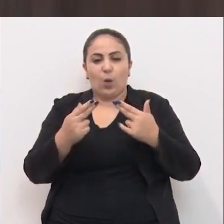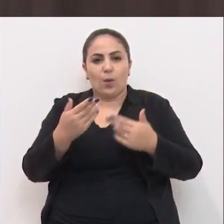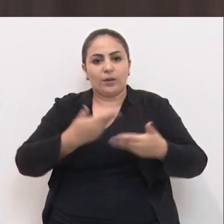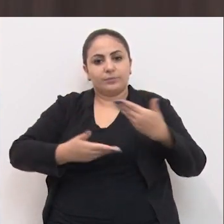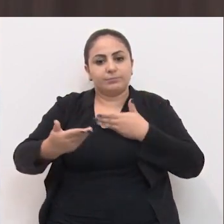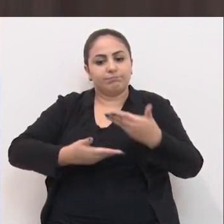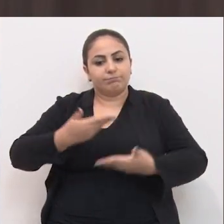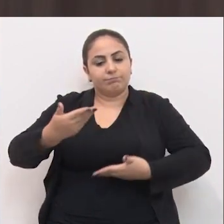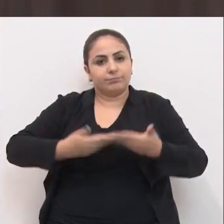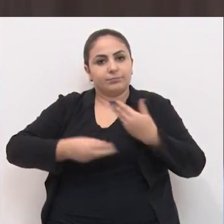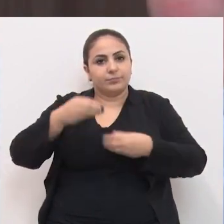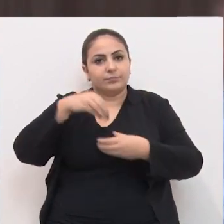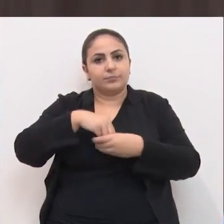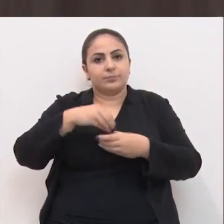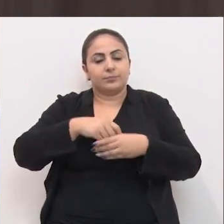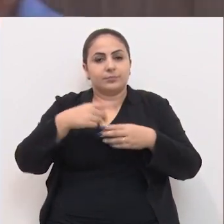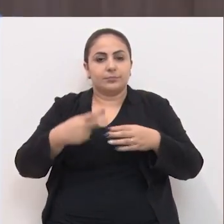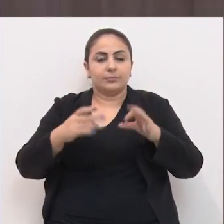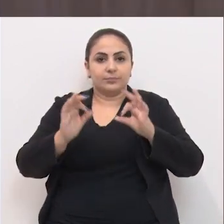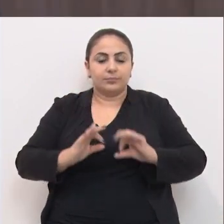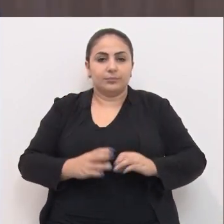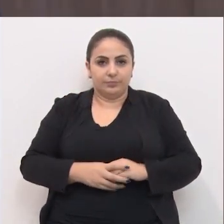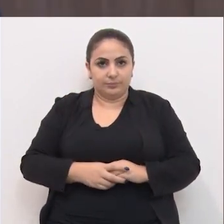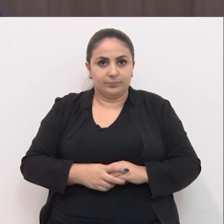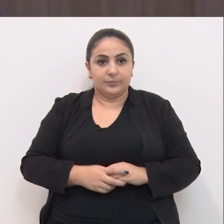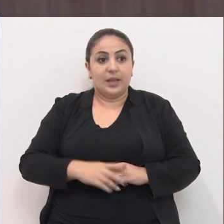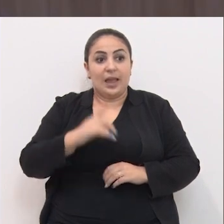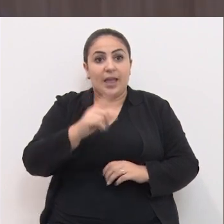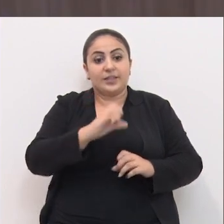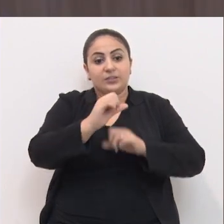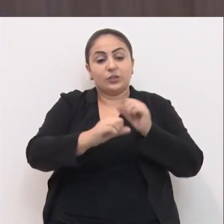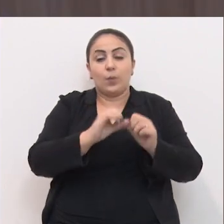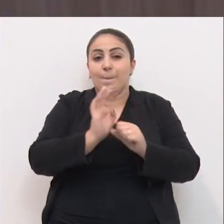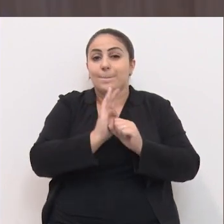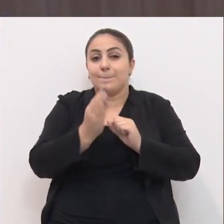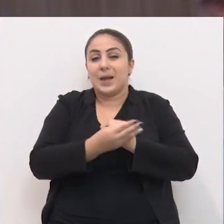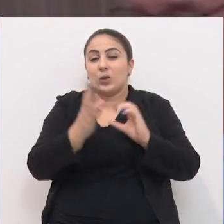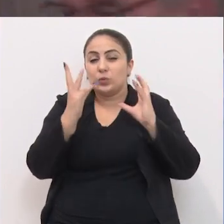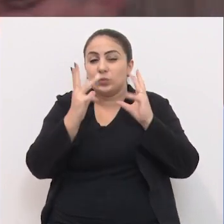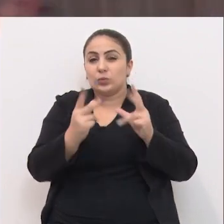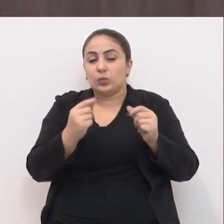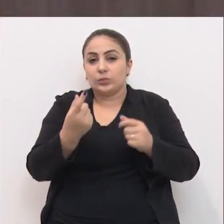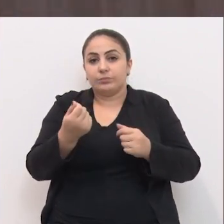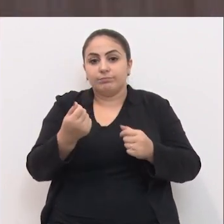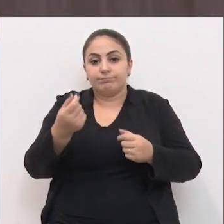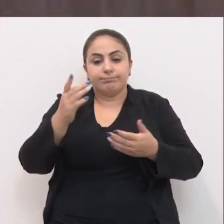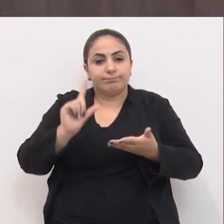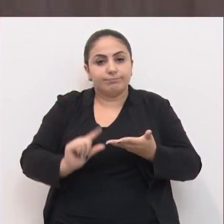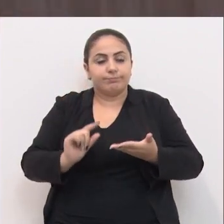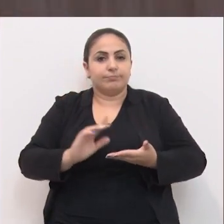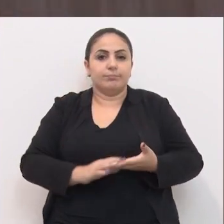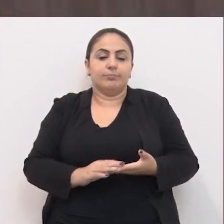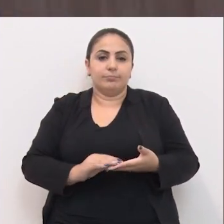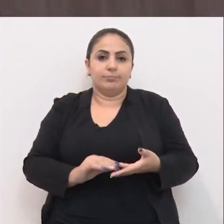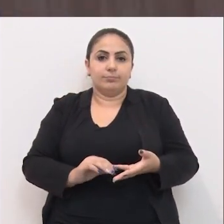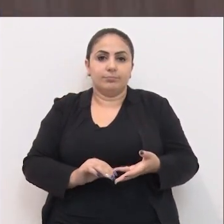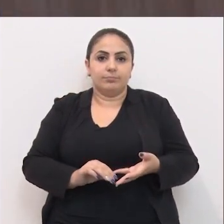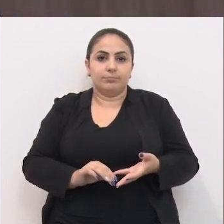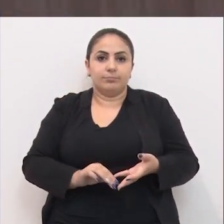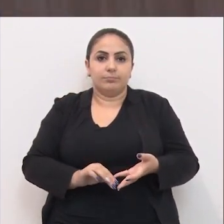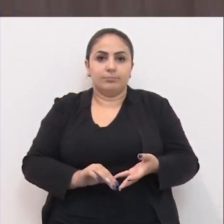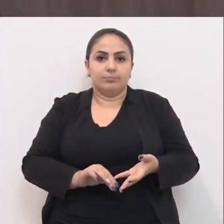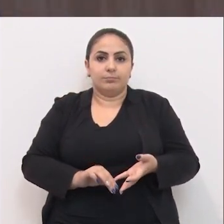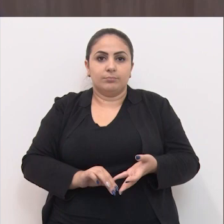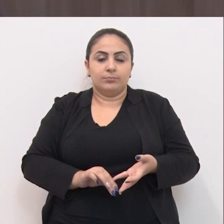inscritas lá na Secretaria de Habitação, tem lá cerca de 4 a 5 mil famílias pobres que hoje estão